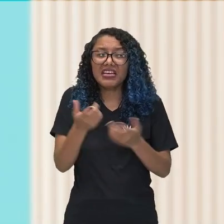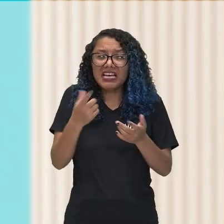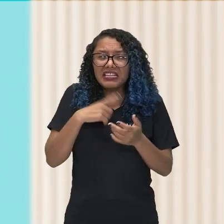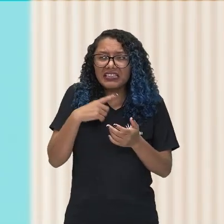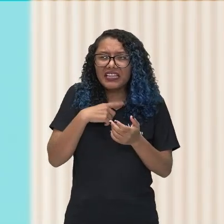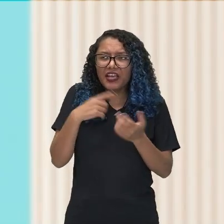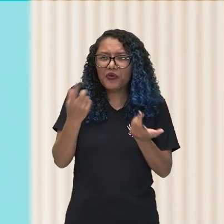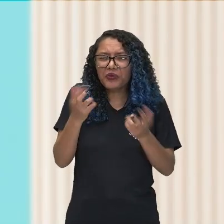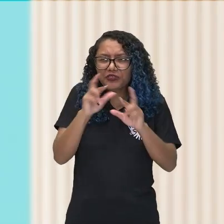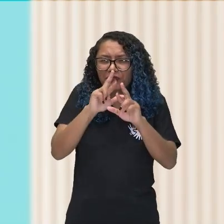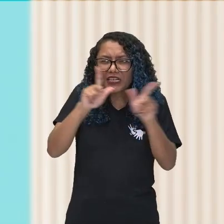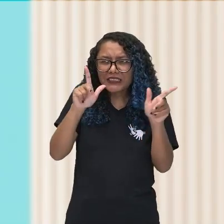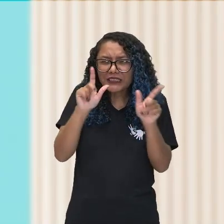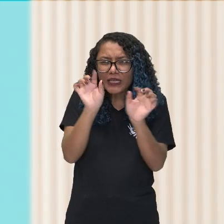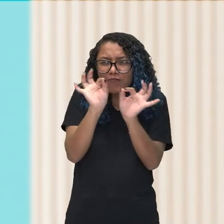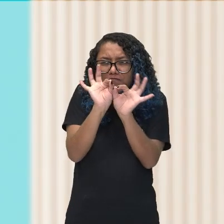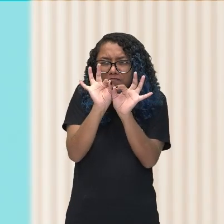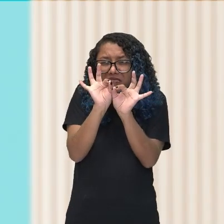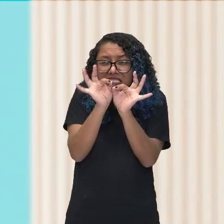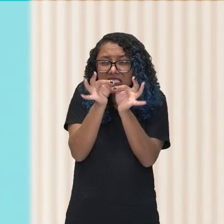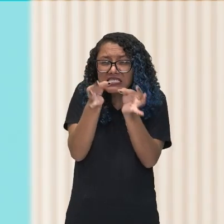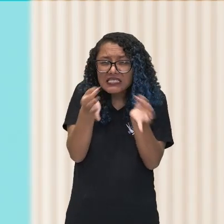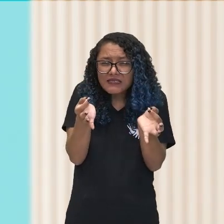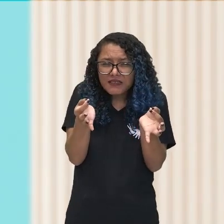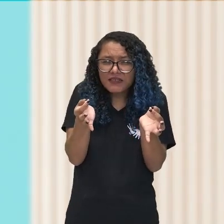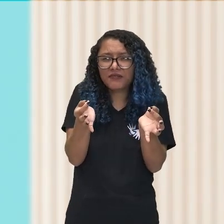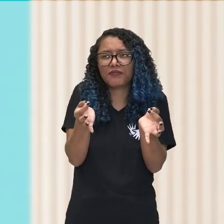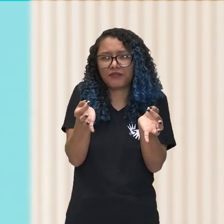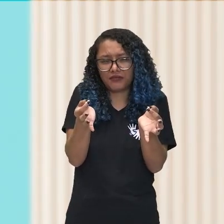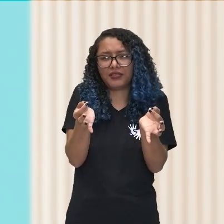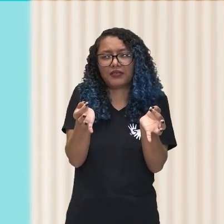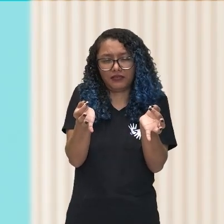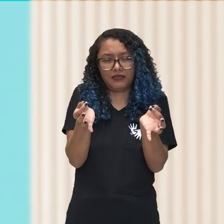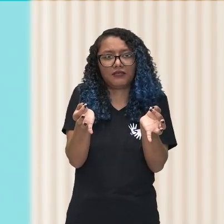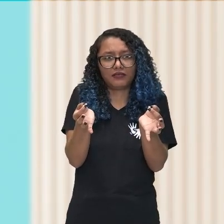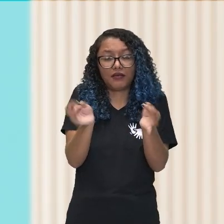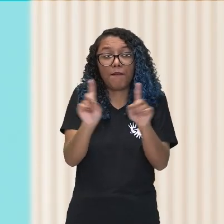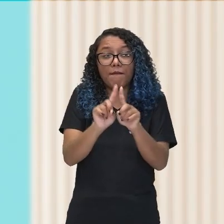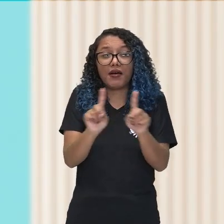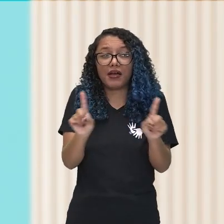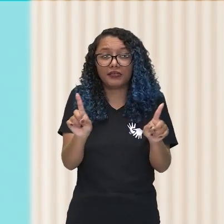muito sutil, mas que os